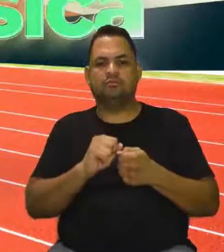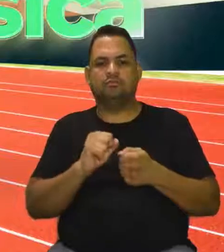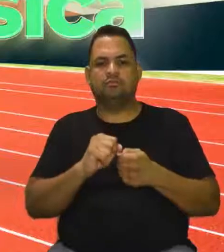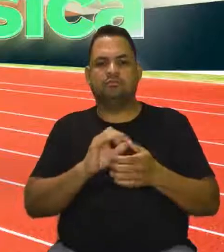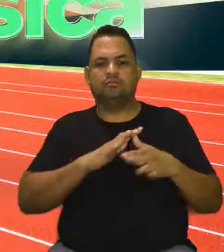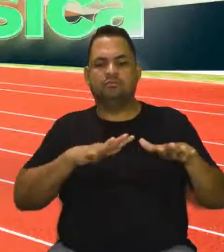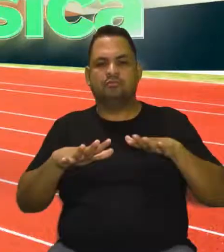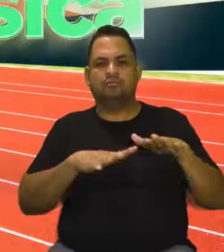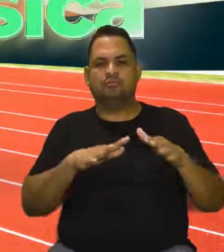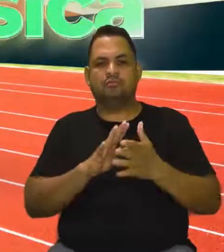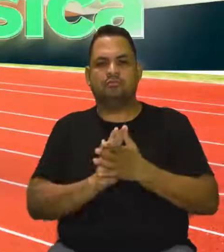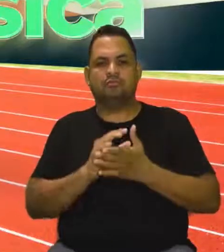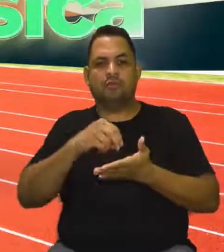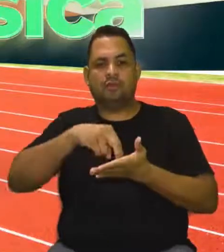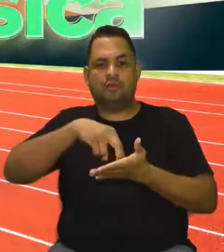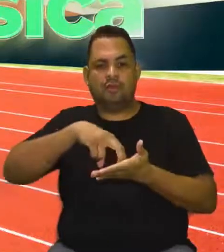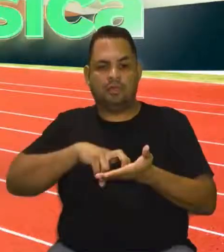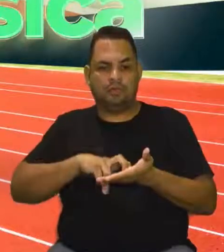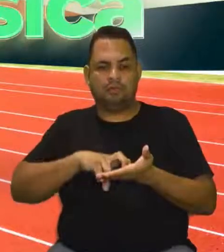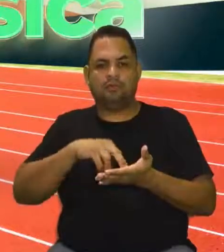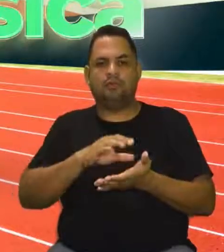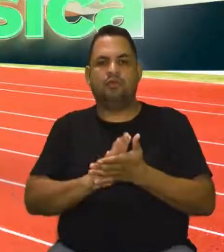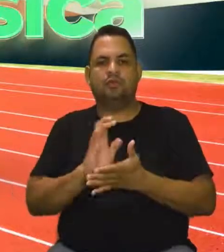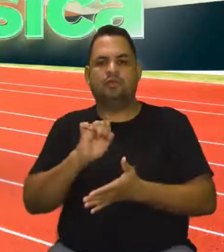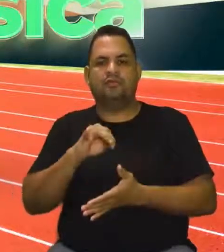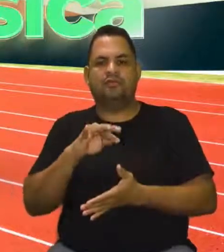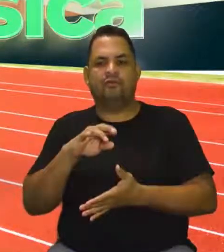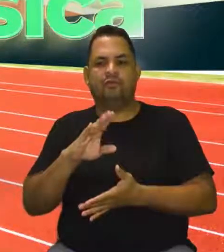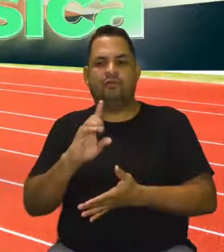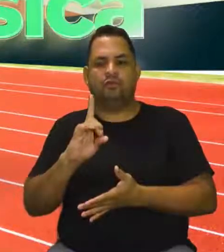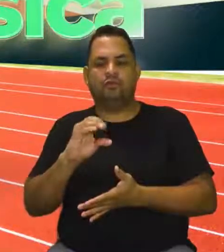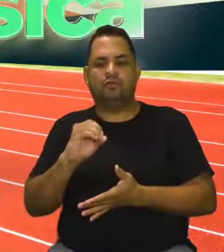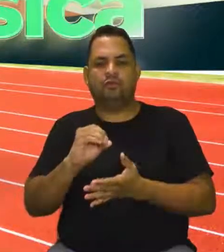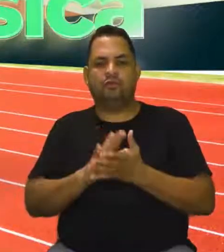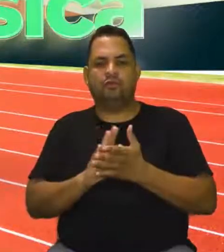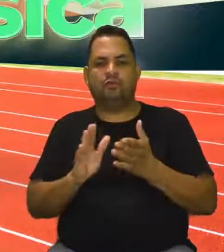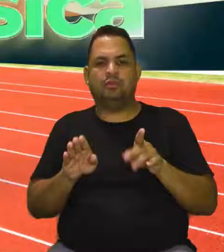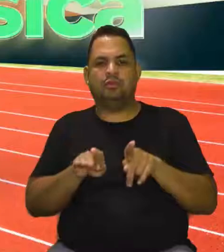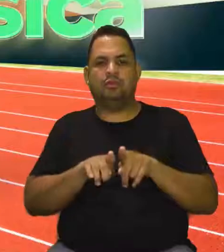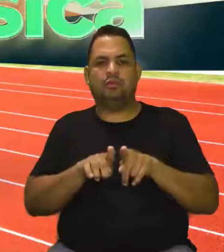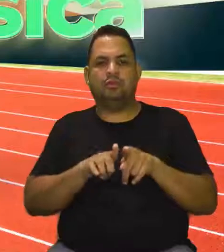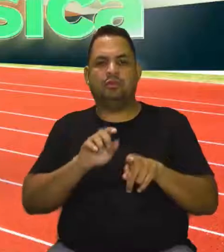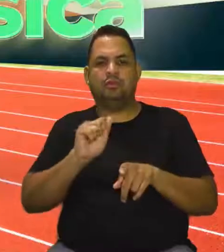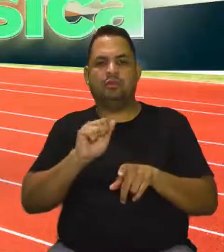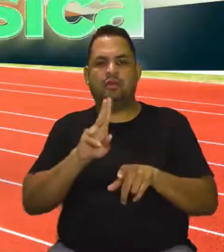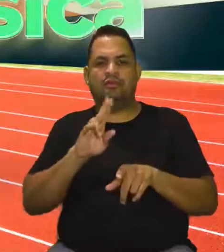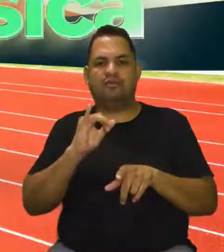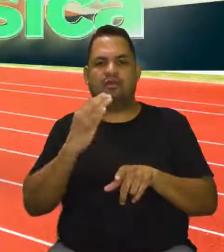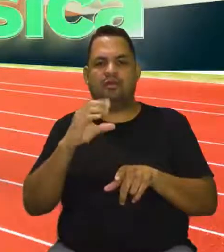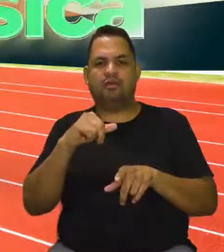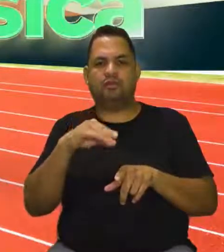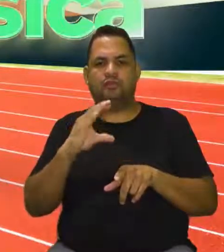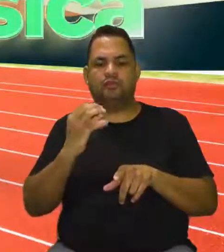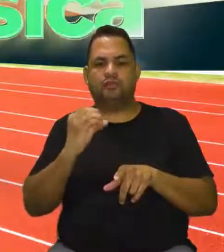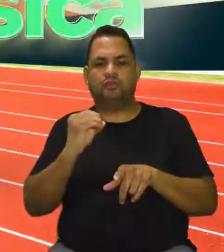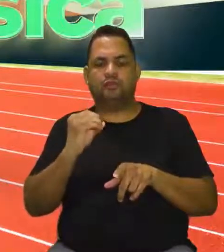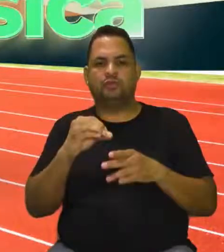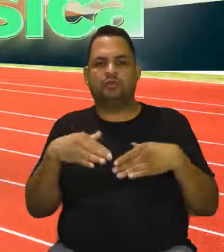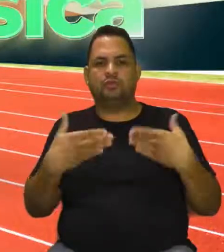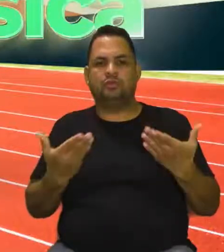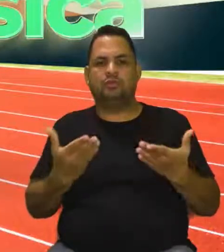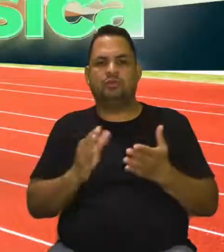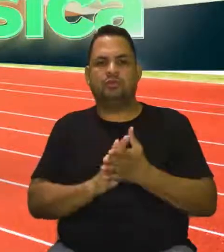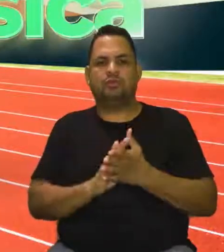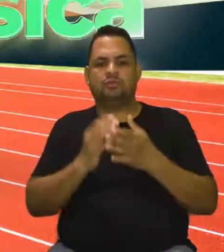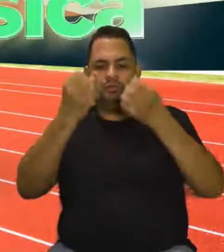mexa-se o agachamento, o afundo e o avanço. E aí a gente vai explicar um pouquinho mais